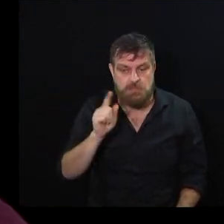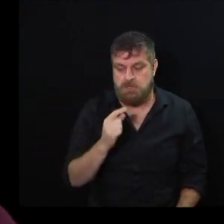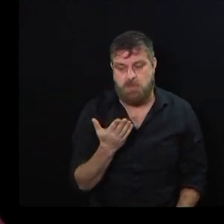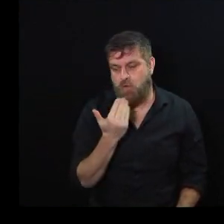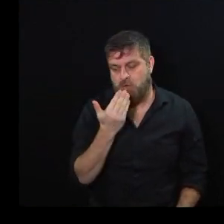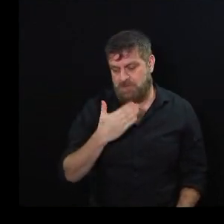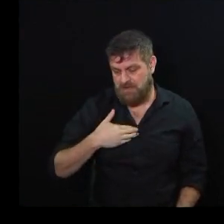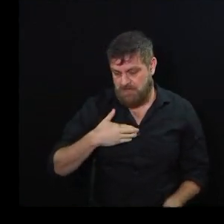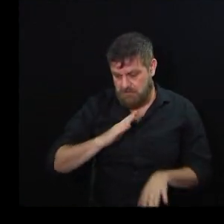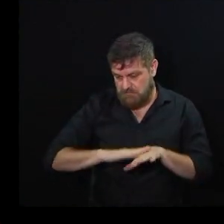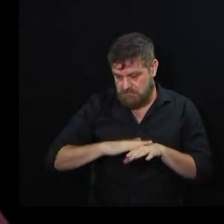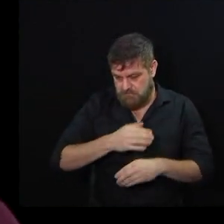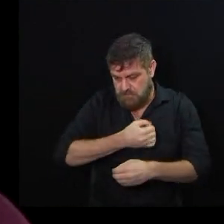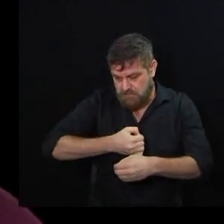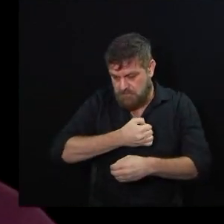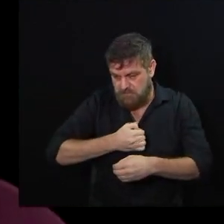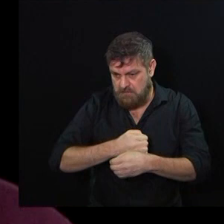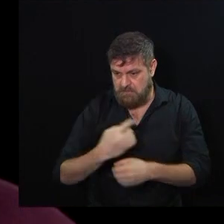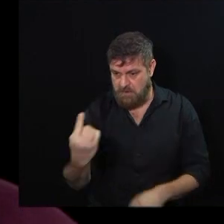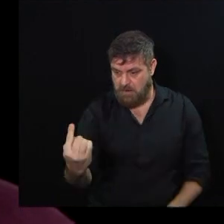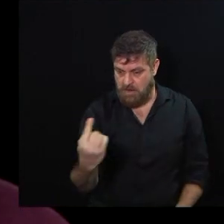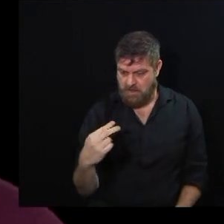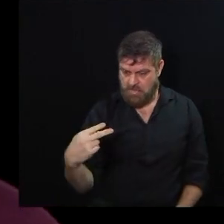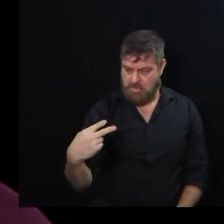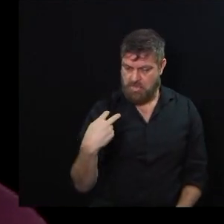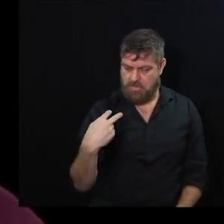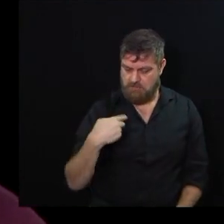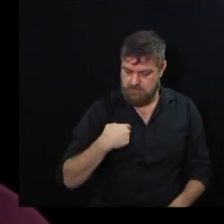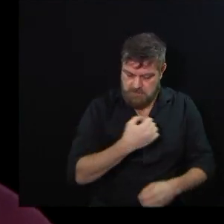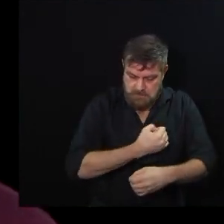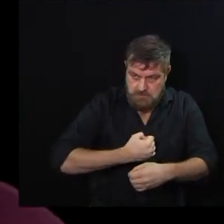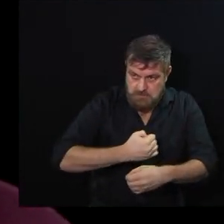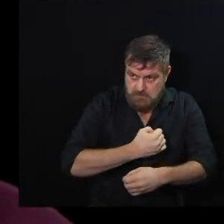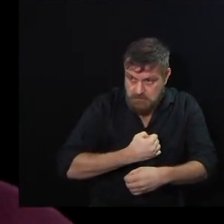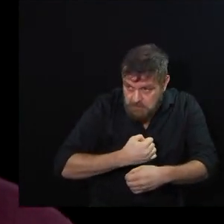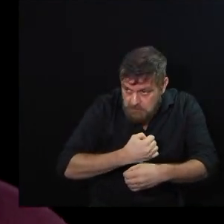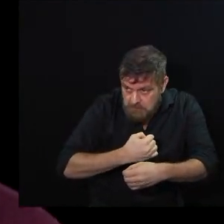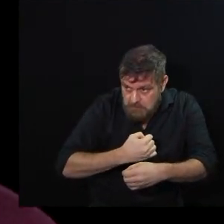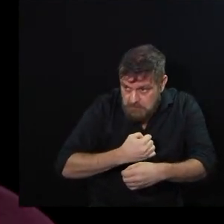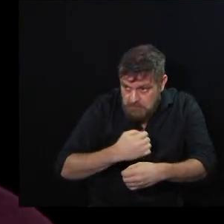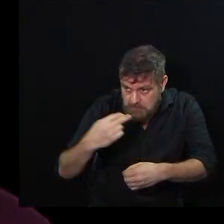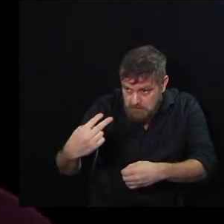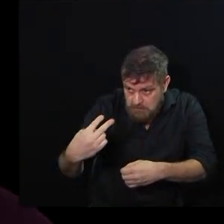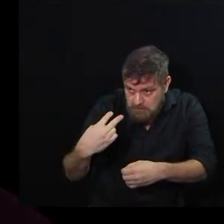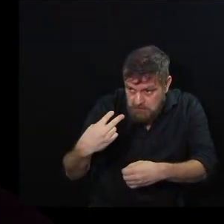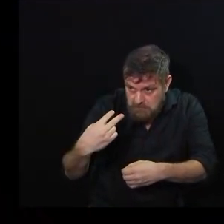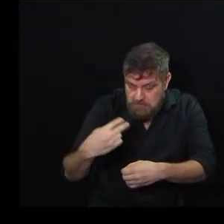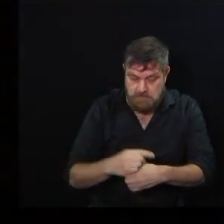Nossa, quando ela chegava assim na cozinha, que ela via eu fazendo comida, ela não comia.